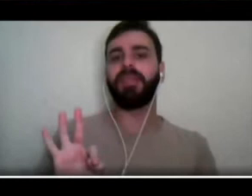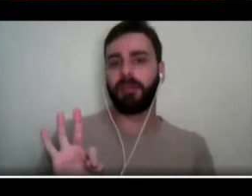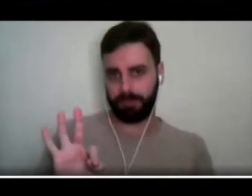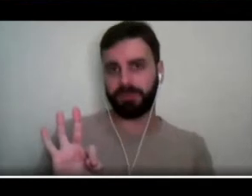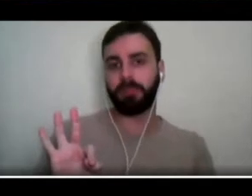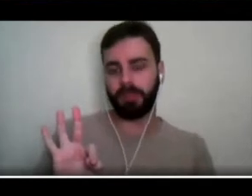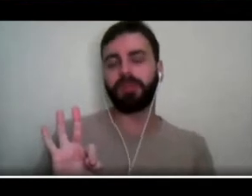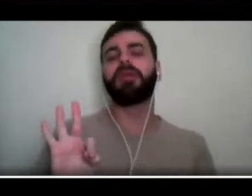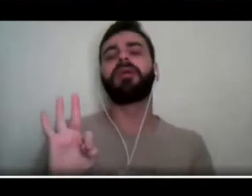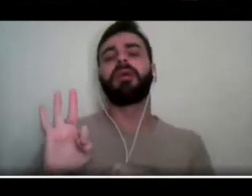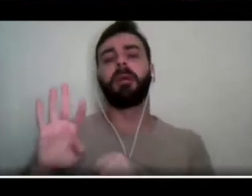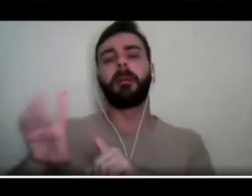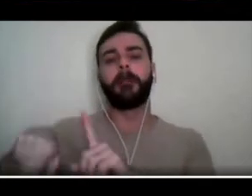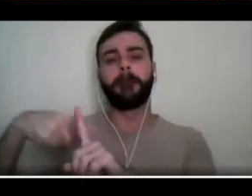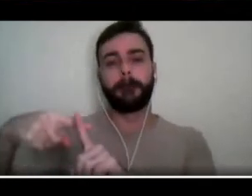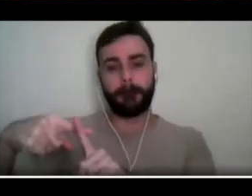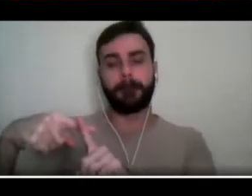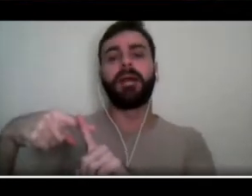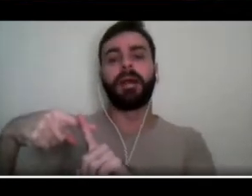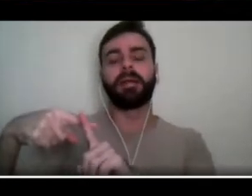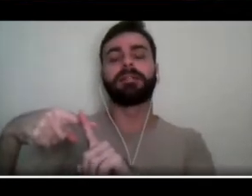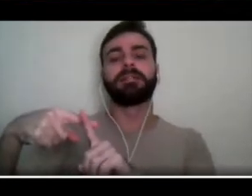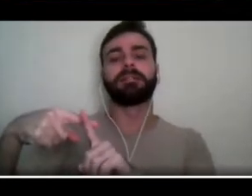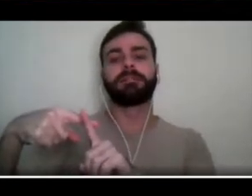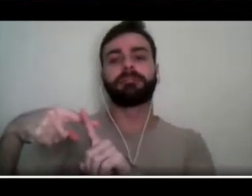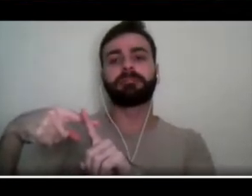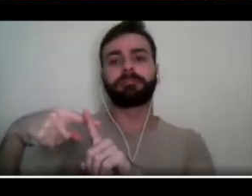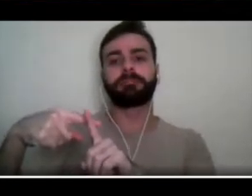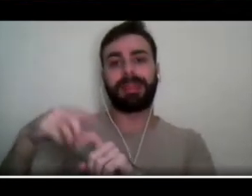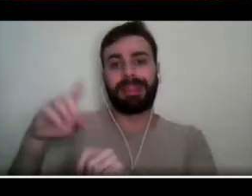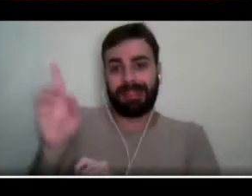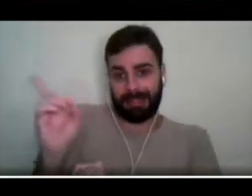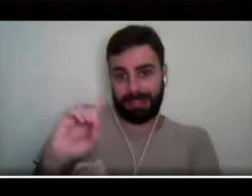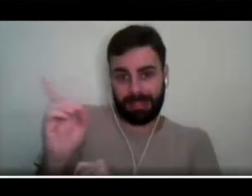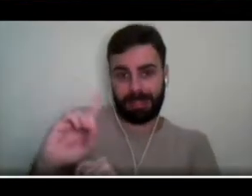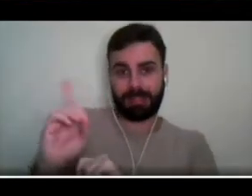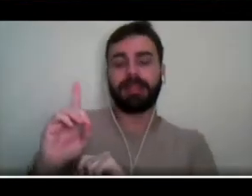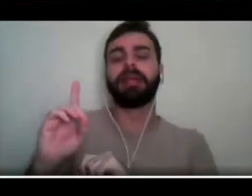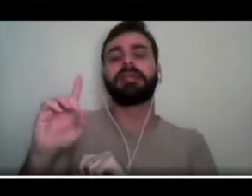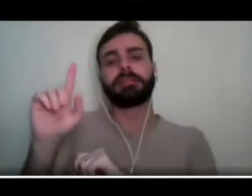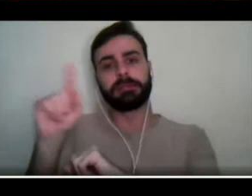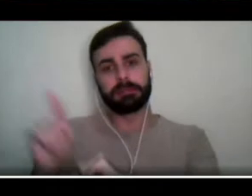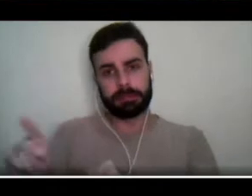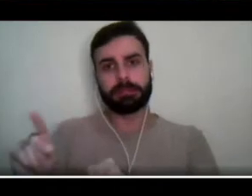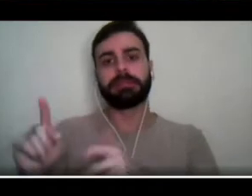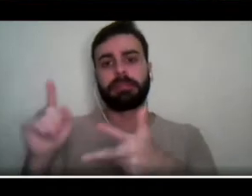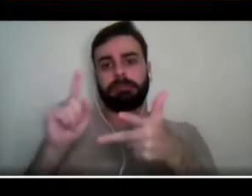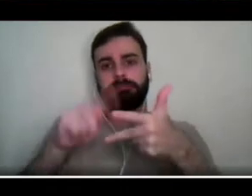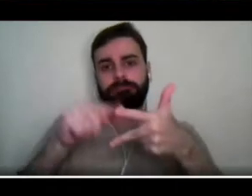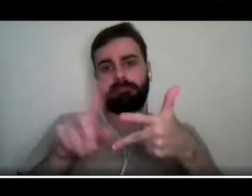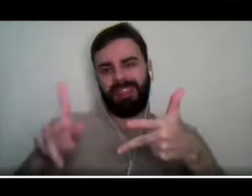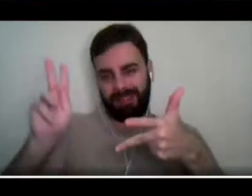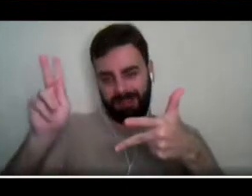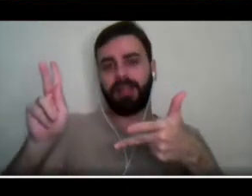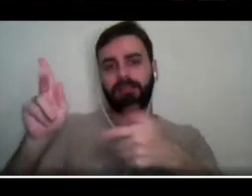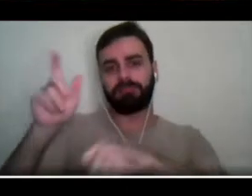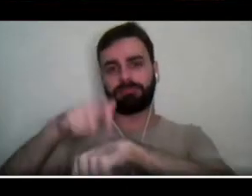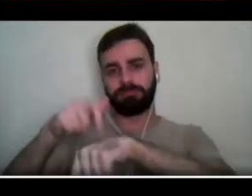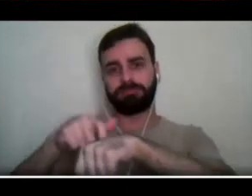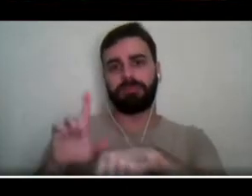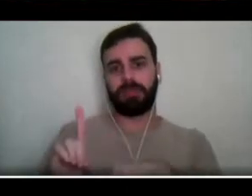Em j, a derivada da posição. E dz, dt,